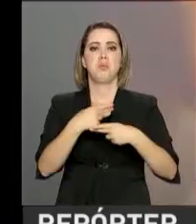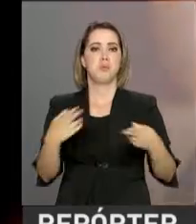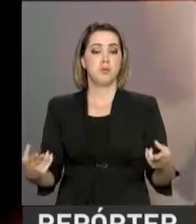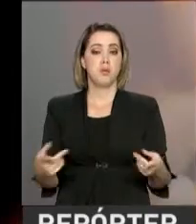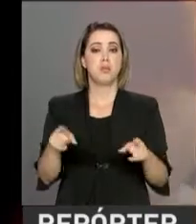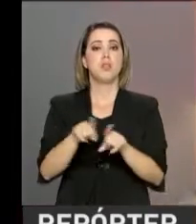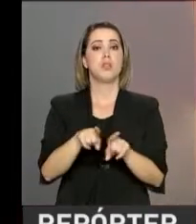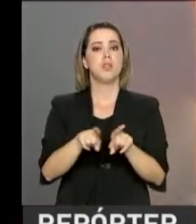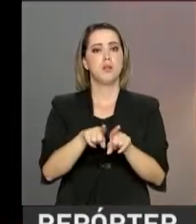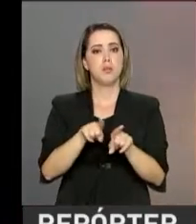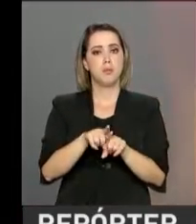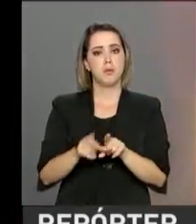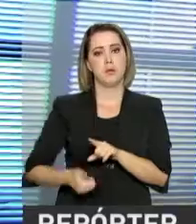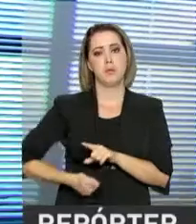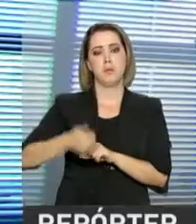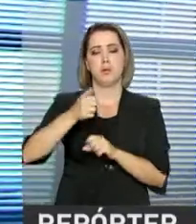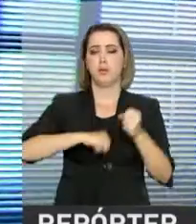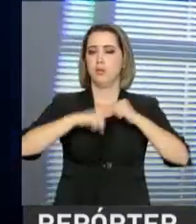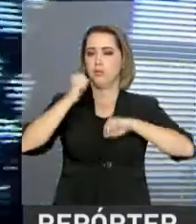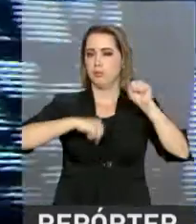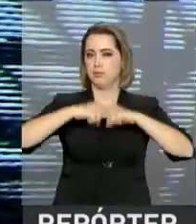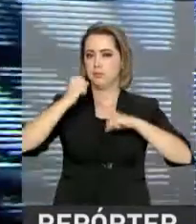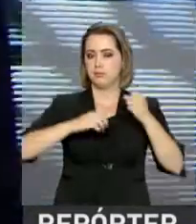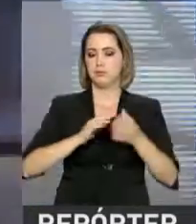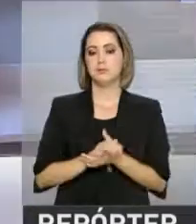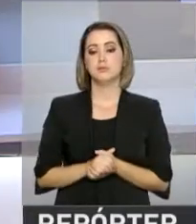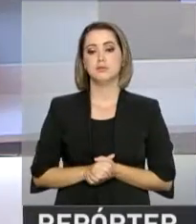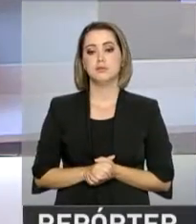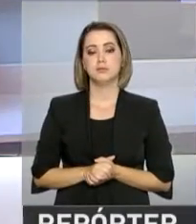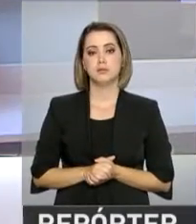eletrônicos também aumentaram a produção.